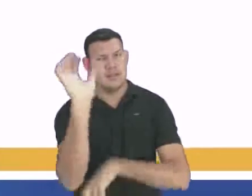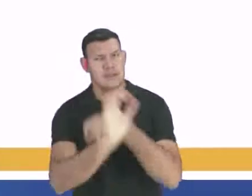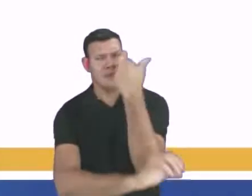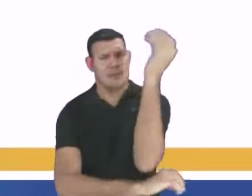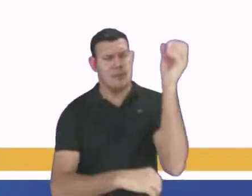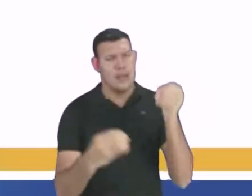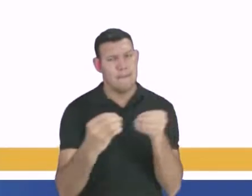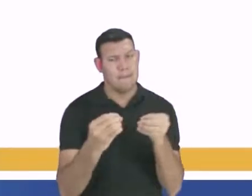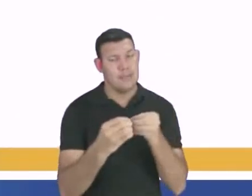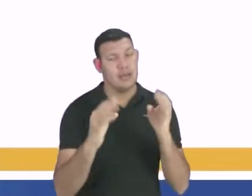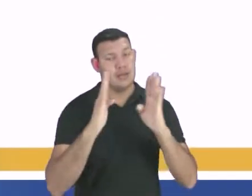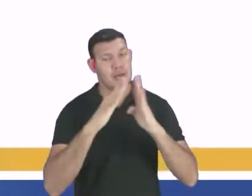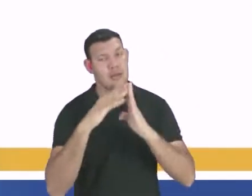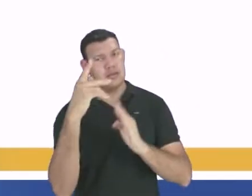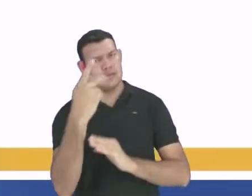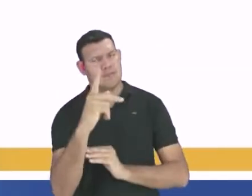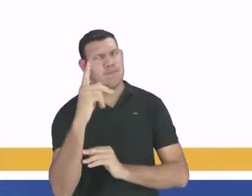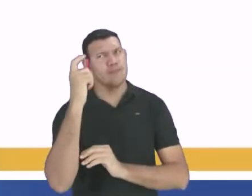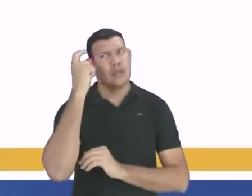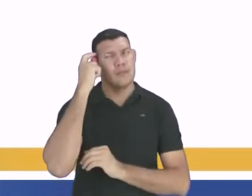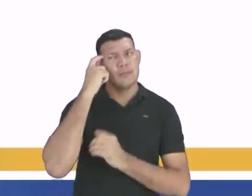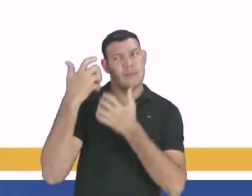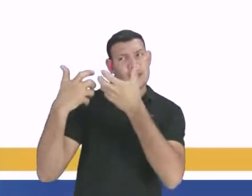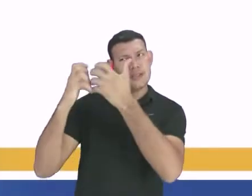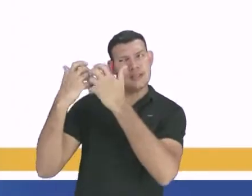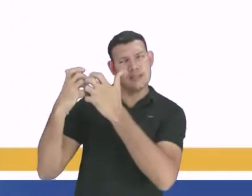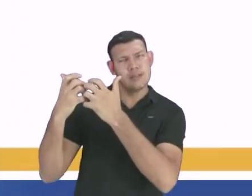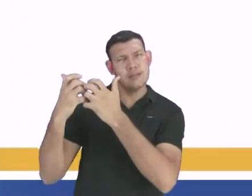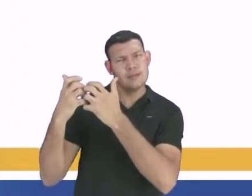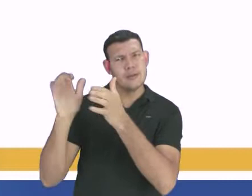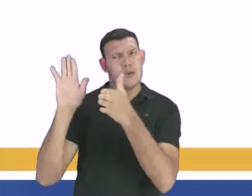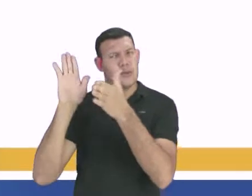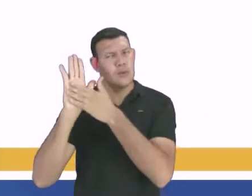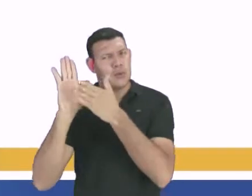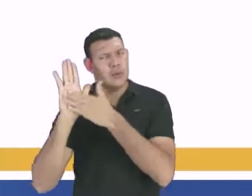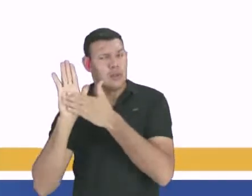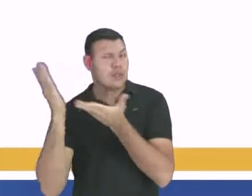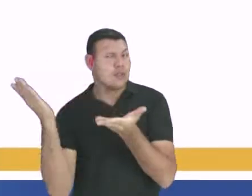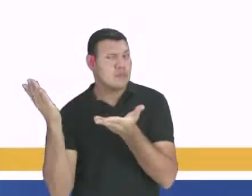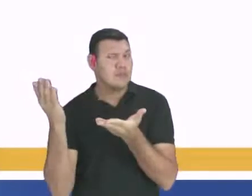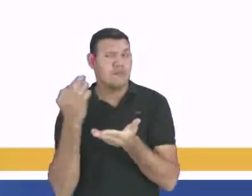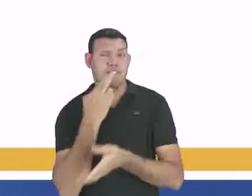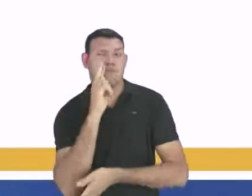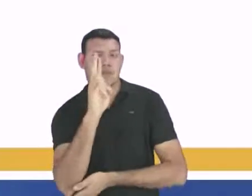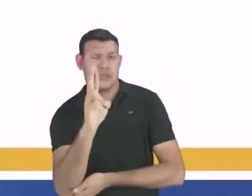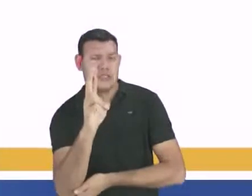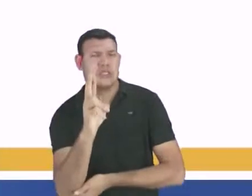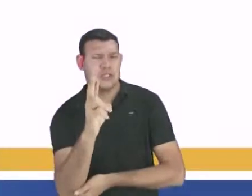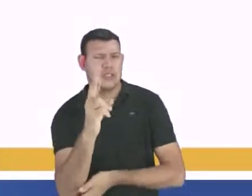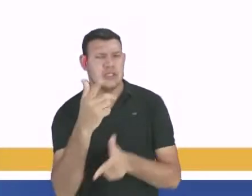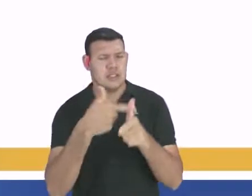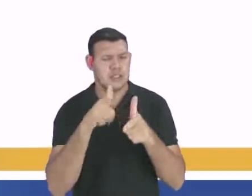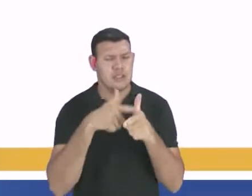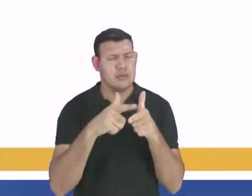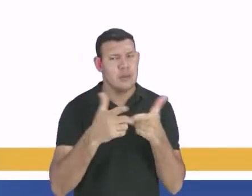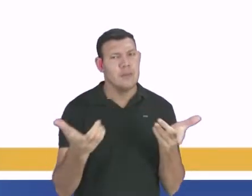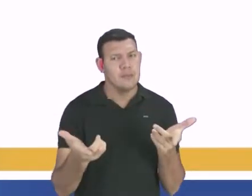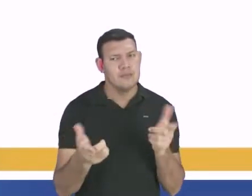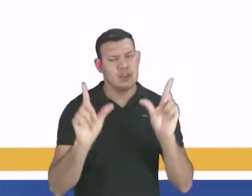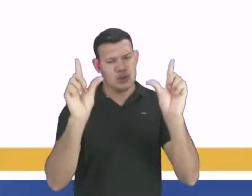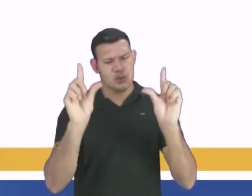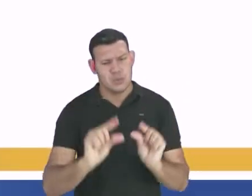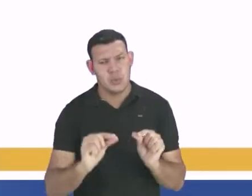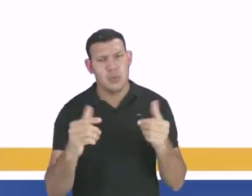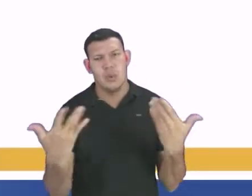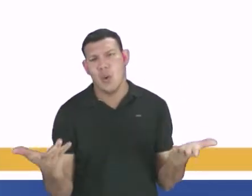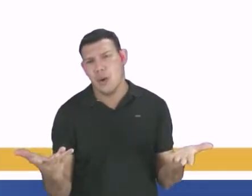dessa observação e pensem o que vocês podem fazer para, né, solucionar aquele problema, ou se não for possível solucionar, mas para atenuar, para